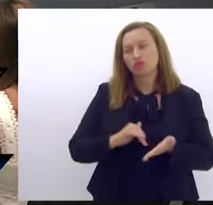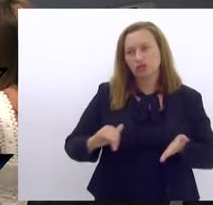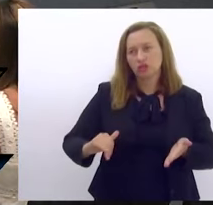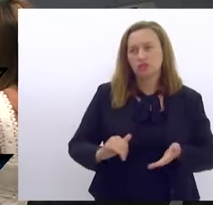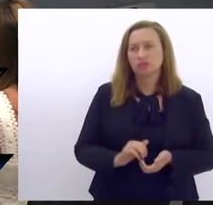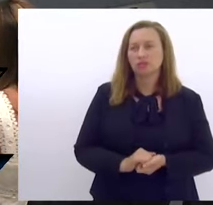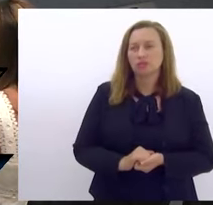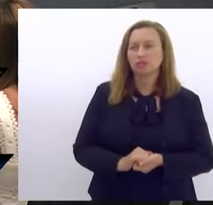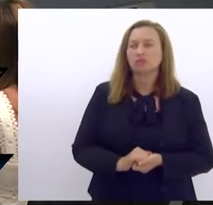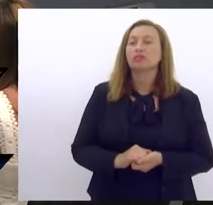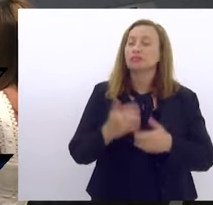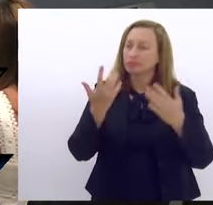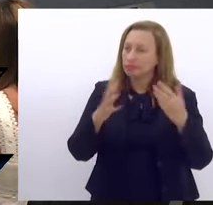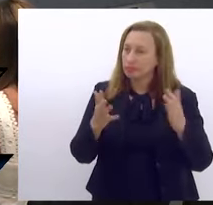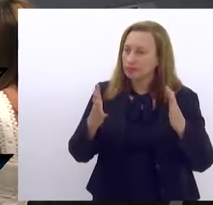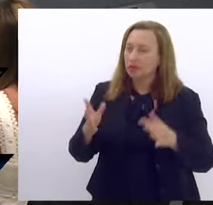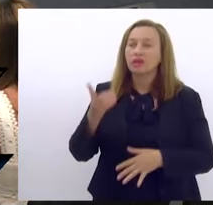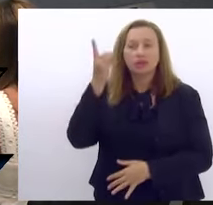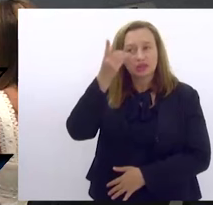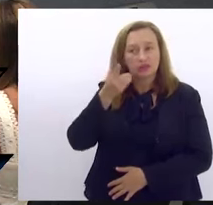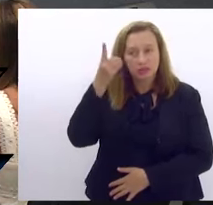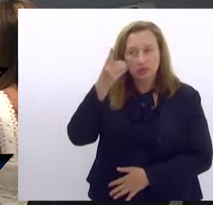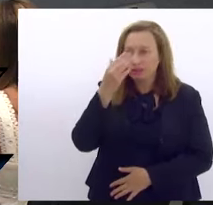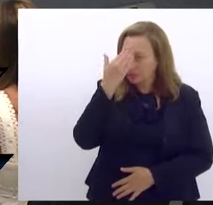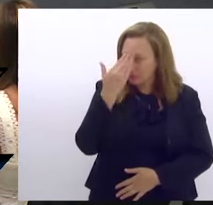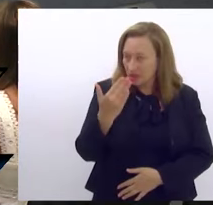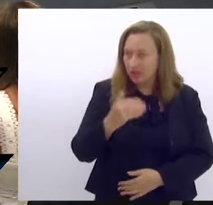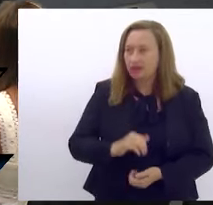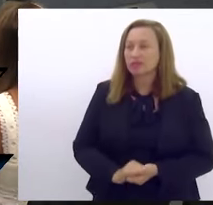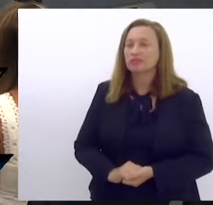emenda. Parabéns, nosso nobre deputado. Obrigado.